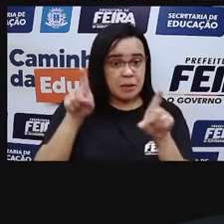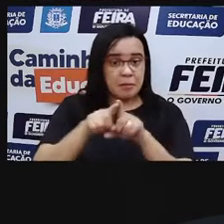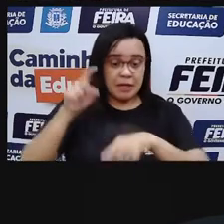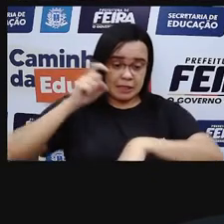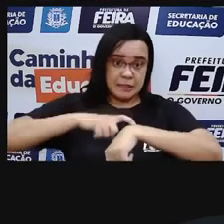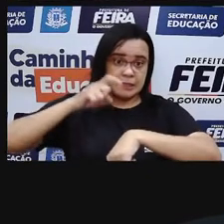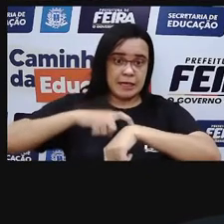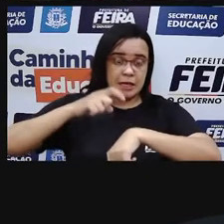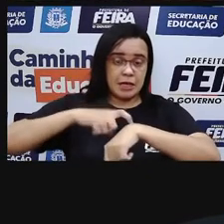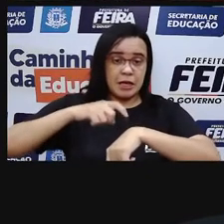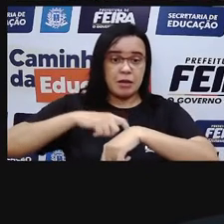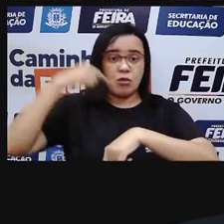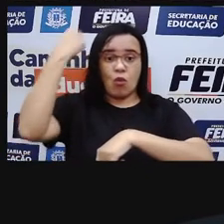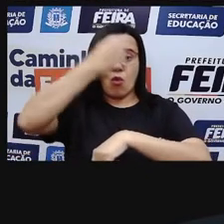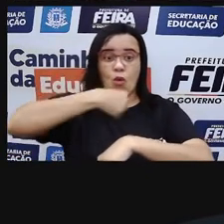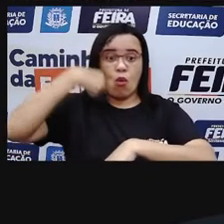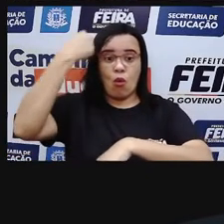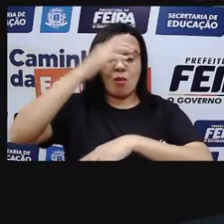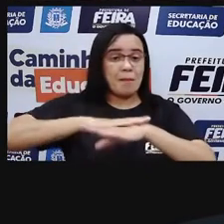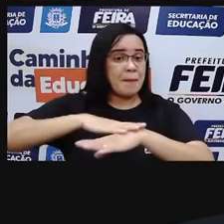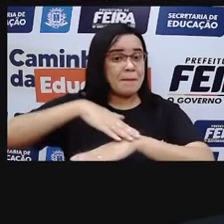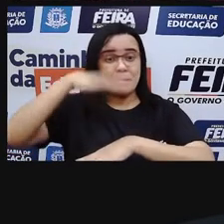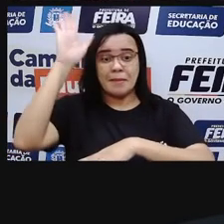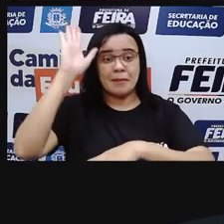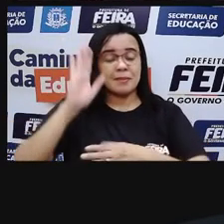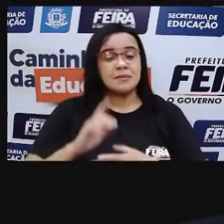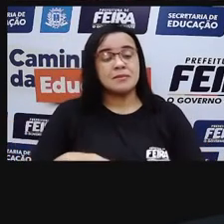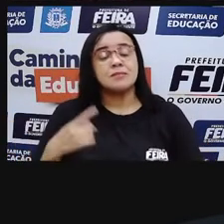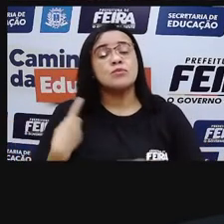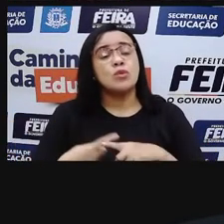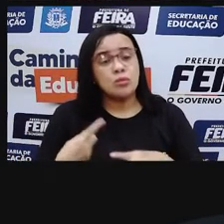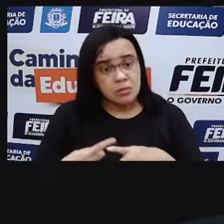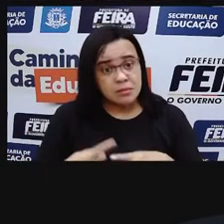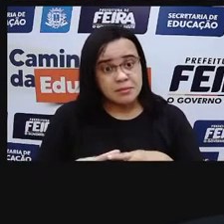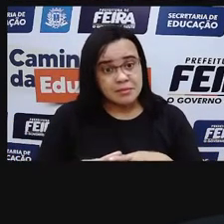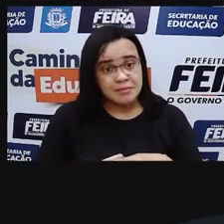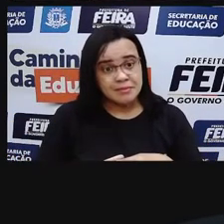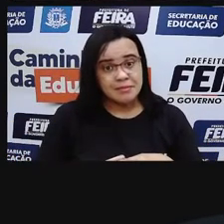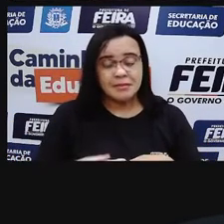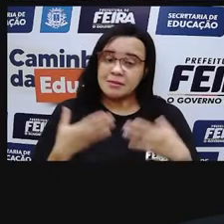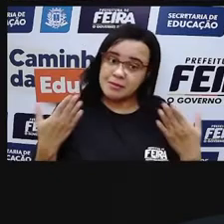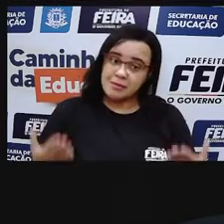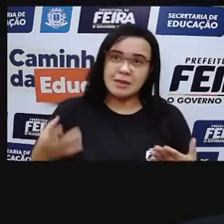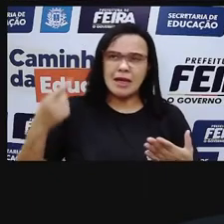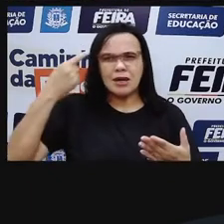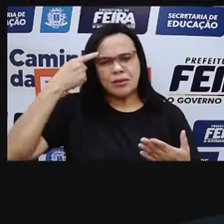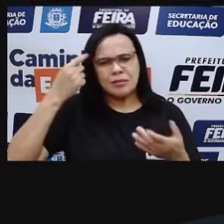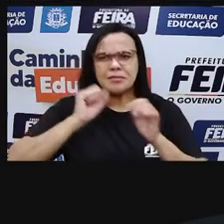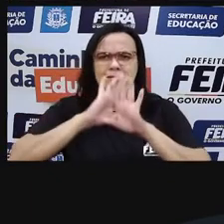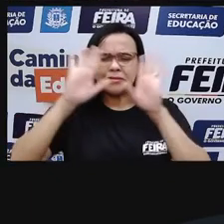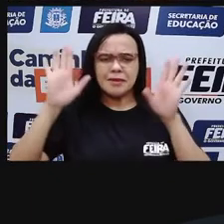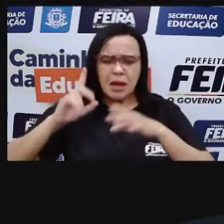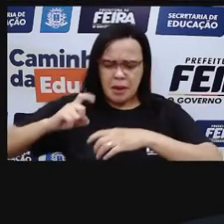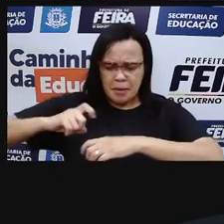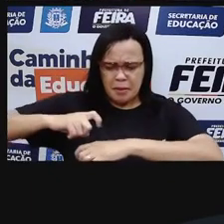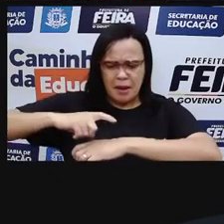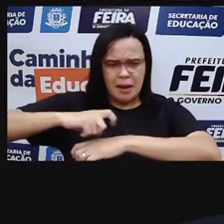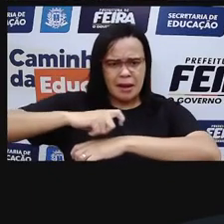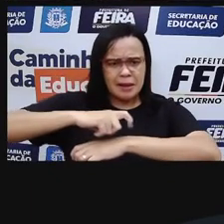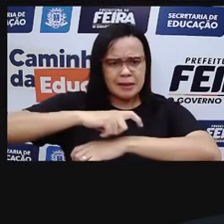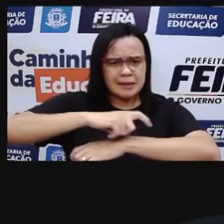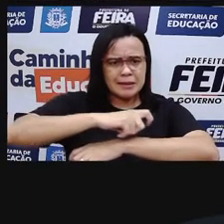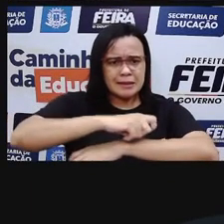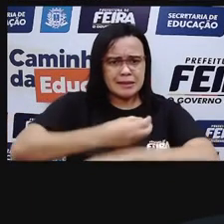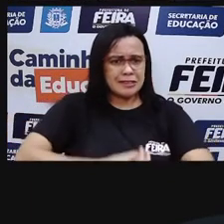aí, você começa a entender o quê? Que as bactérias mais resistentes, elas iam